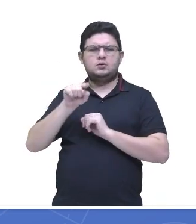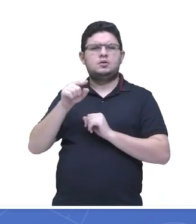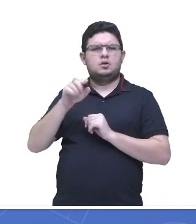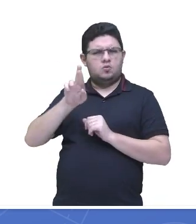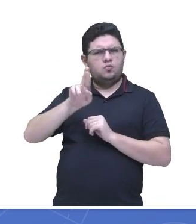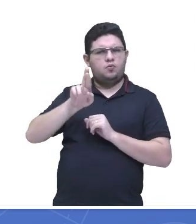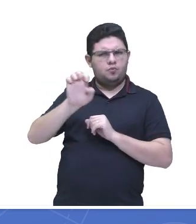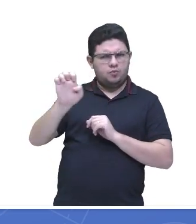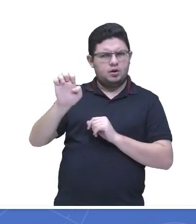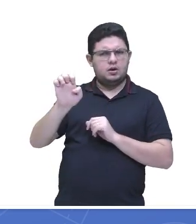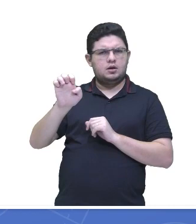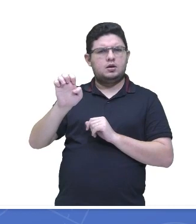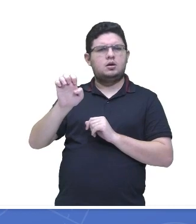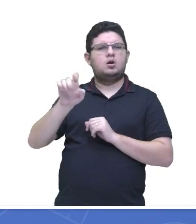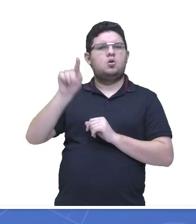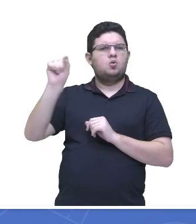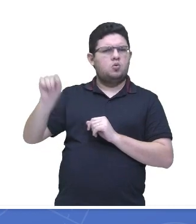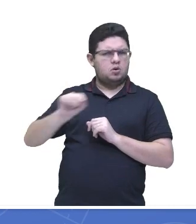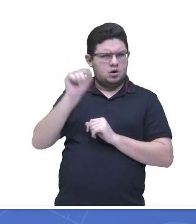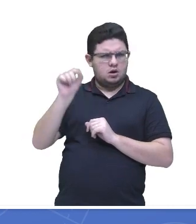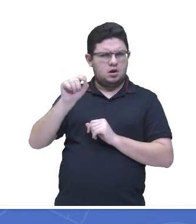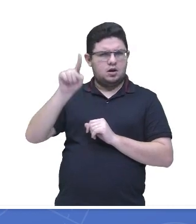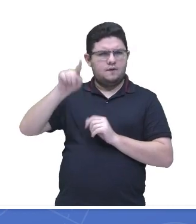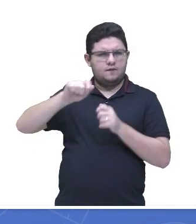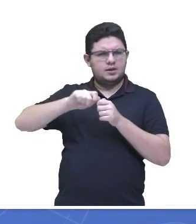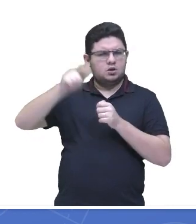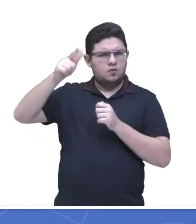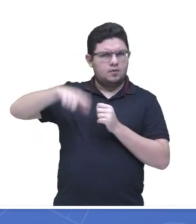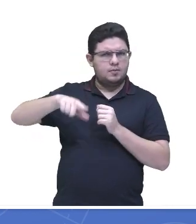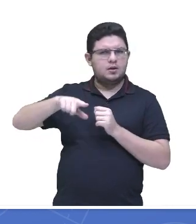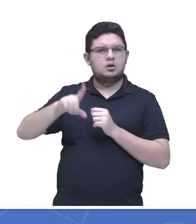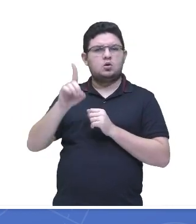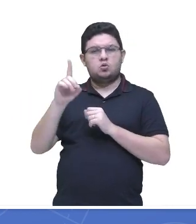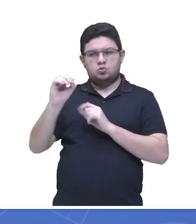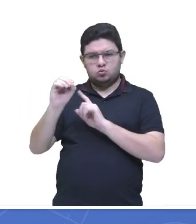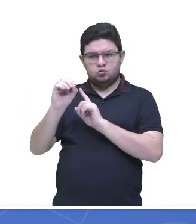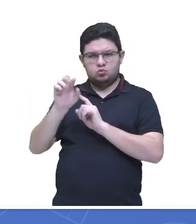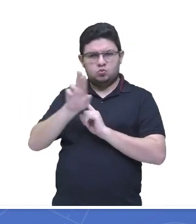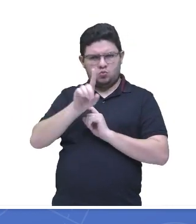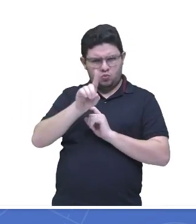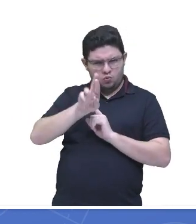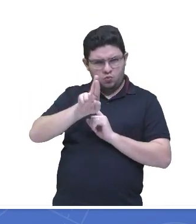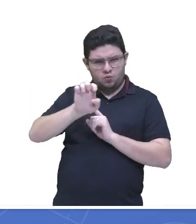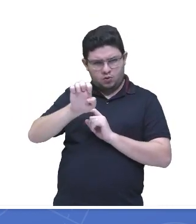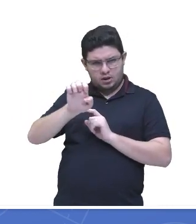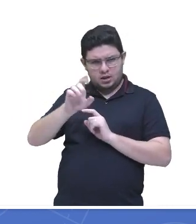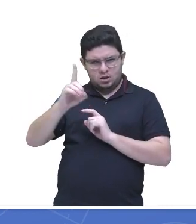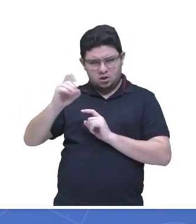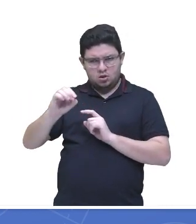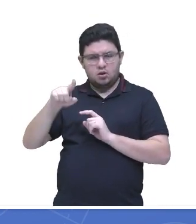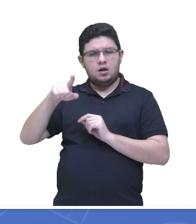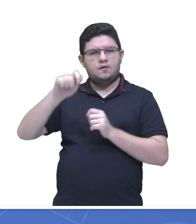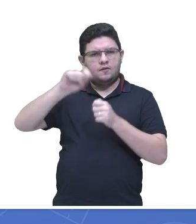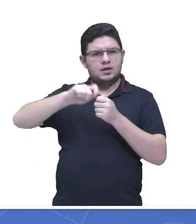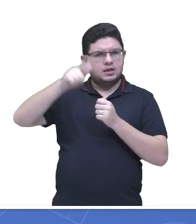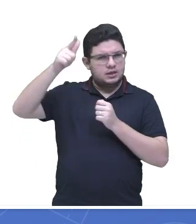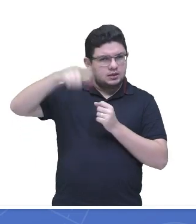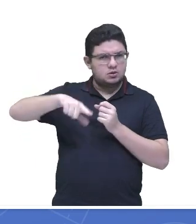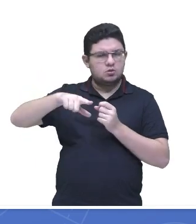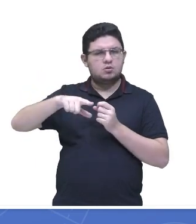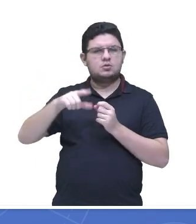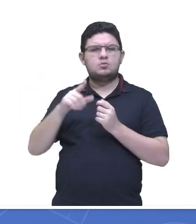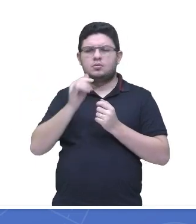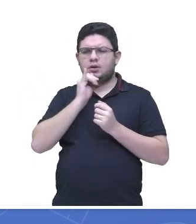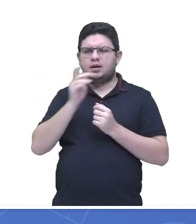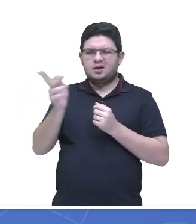dizer fazer novamente. Então, redo significa refazer. Então, eu vou fazer o que eu não fiz direito, eu vou refazer. Então, aqui, o que eu